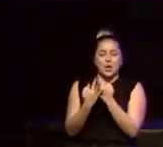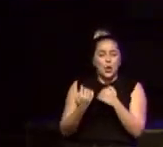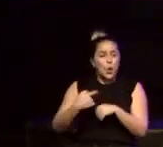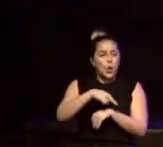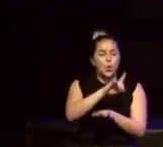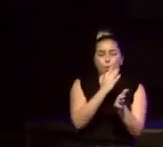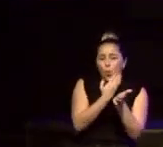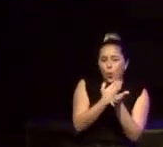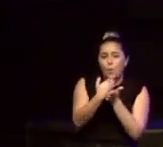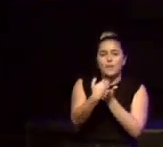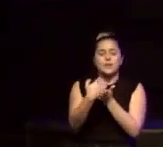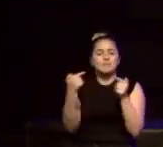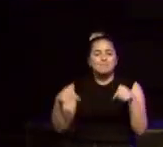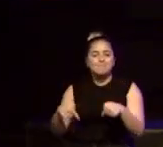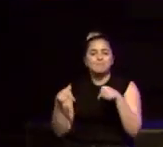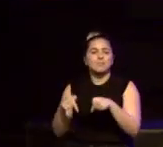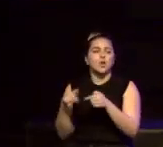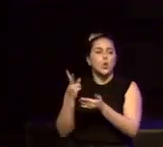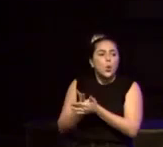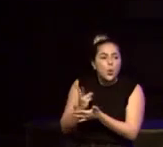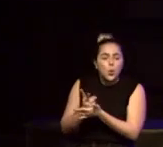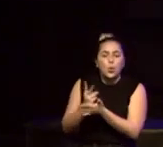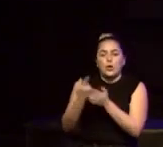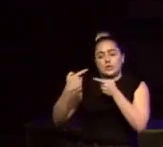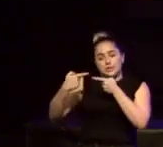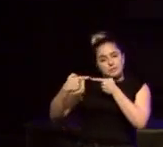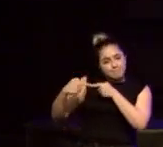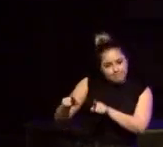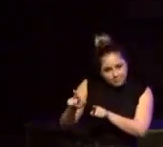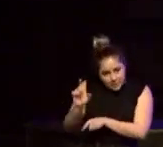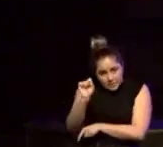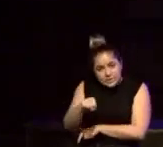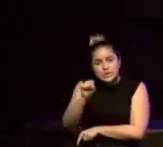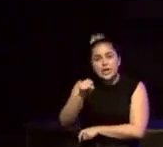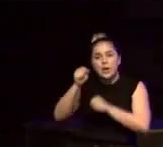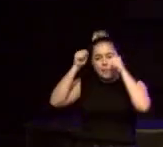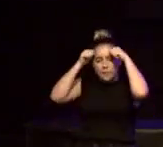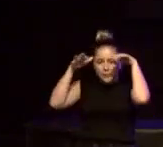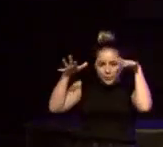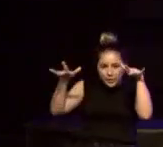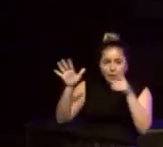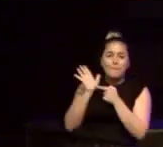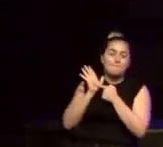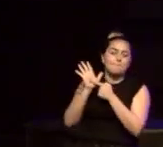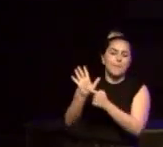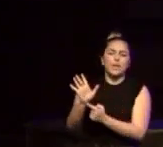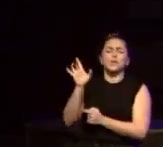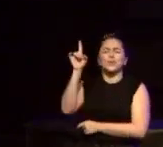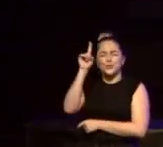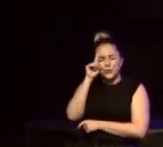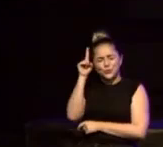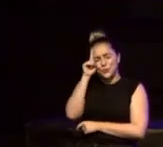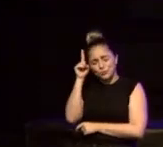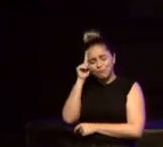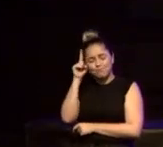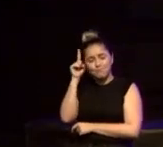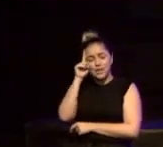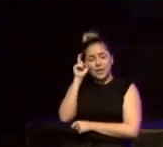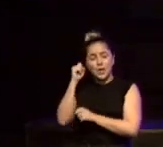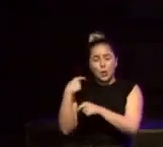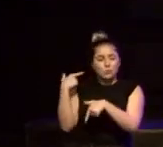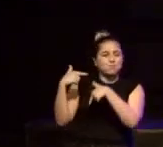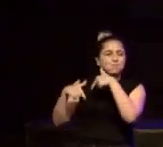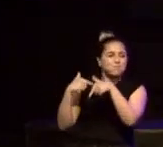coisa aconteceu. Nós continuamos enfrentando os desafios que o autismo apresenta para a gente todos os dias. Nós continuamos lutando as